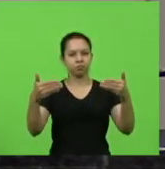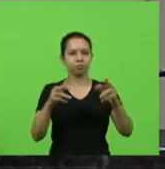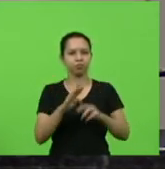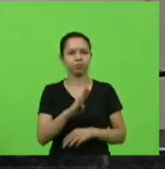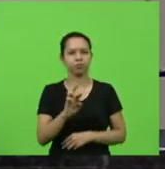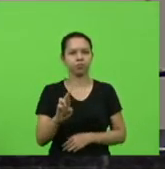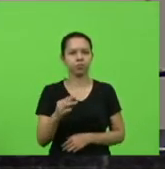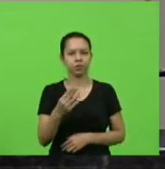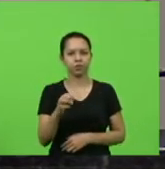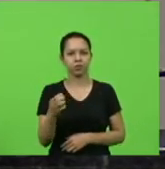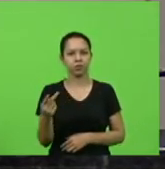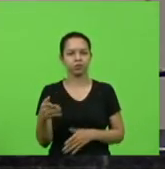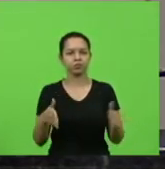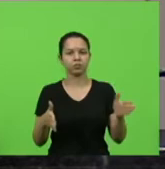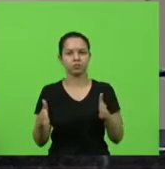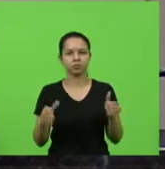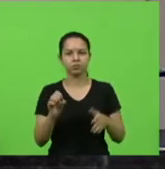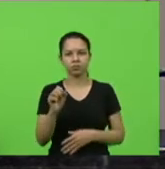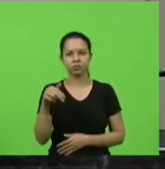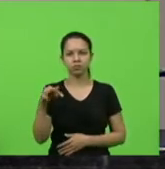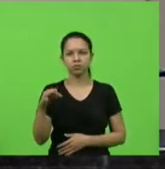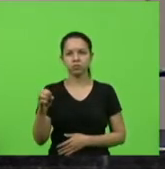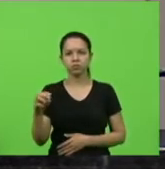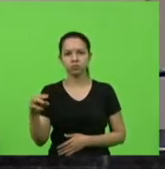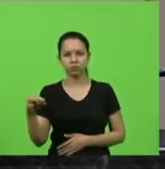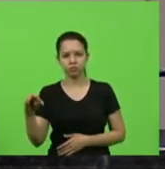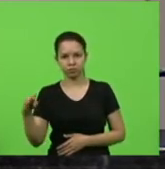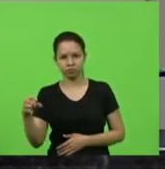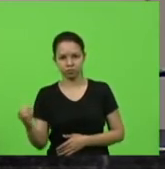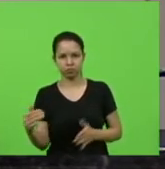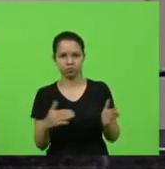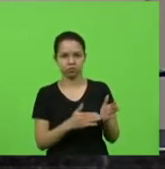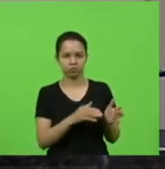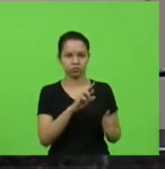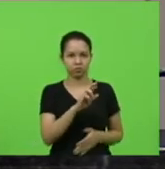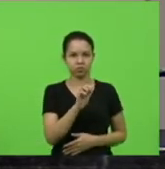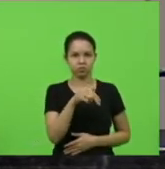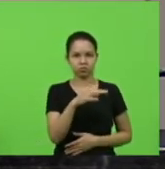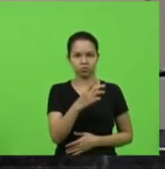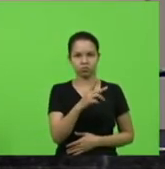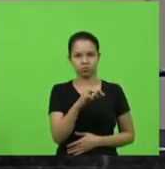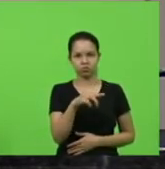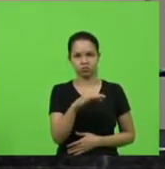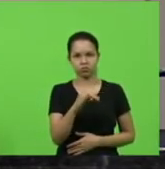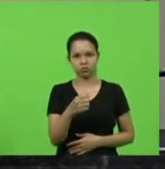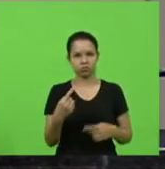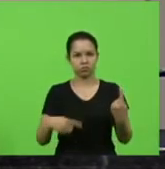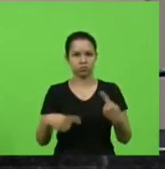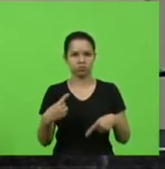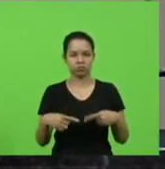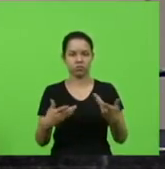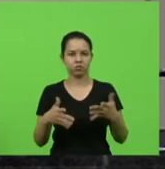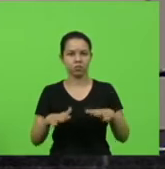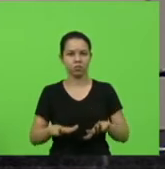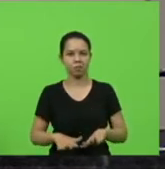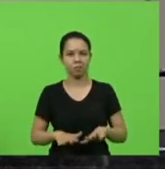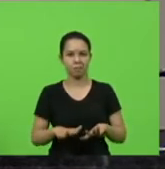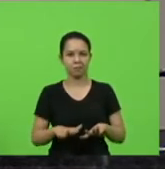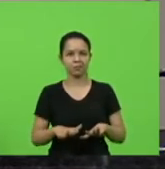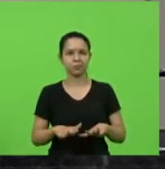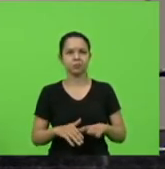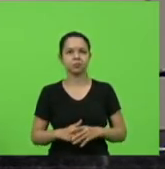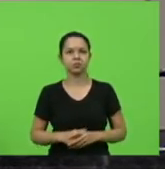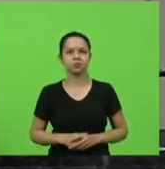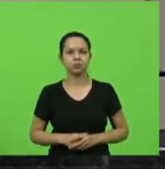os municípios de Santa Mara da Imperatriz a Rancho Queimado. Em discussão. Não havendo quem queira discutir, em votação. Deputados que aprovam permaneçam como se